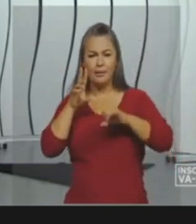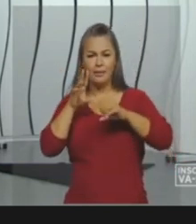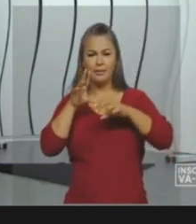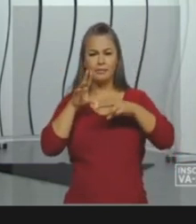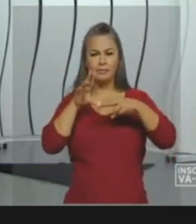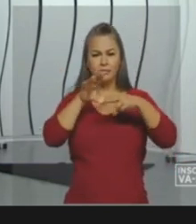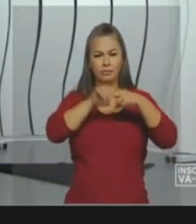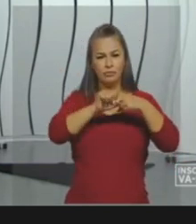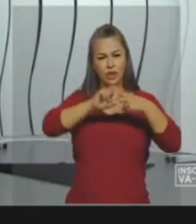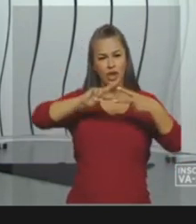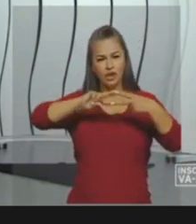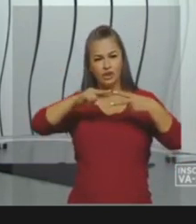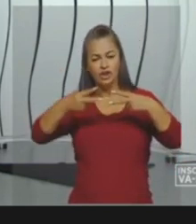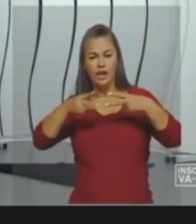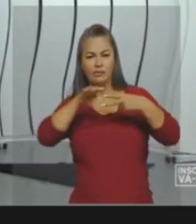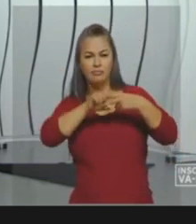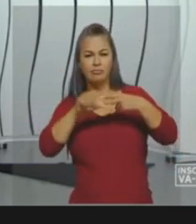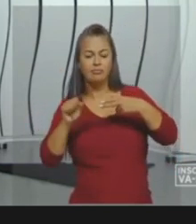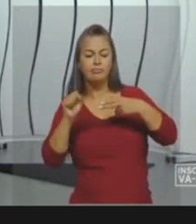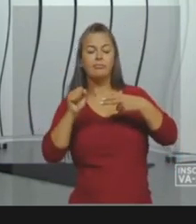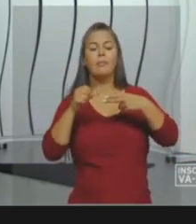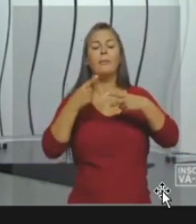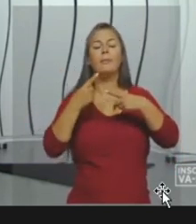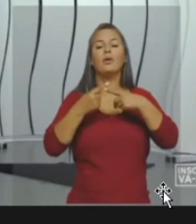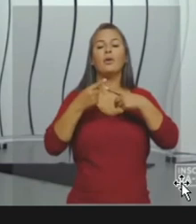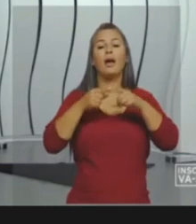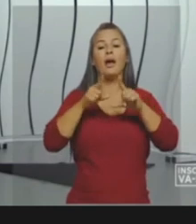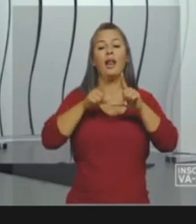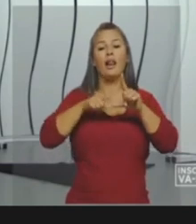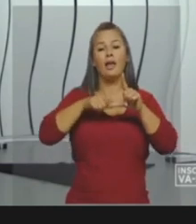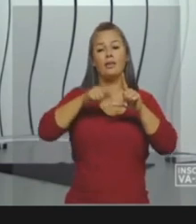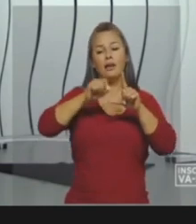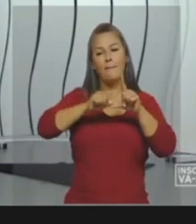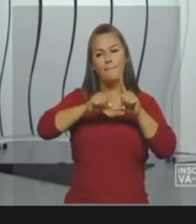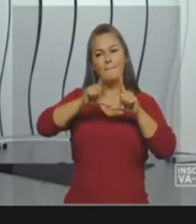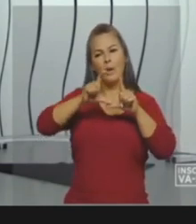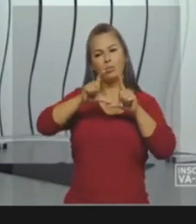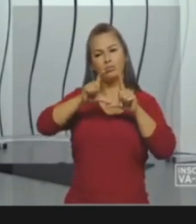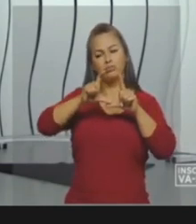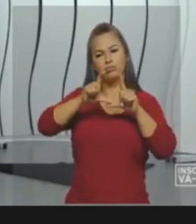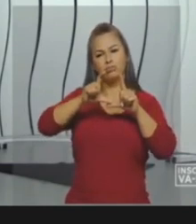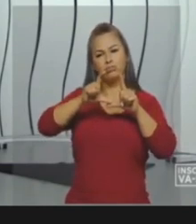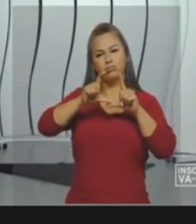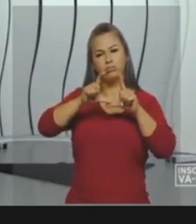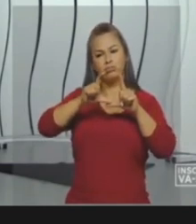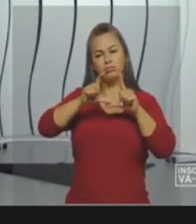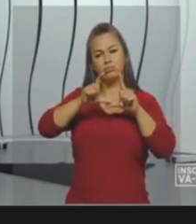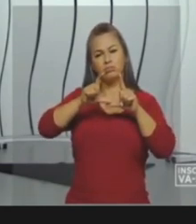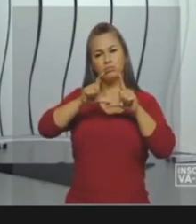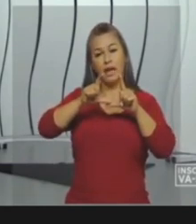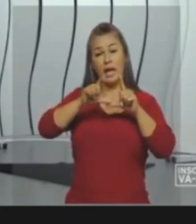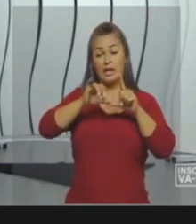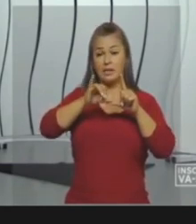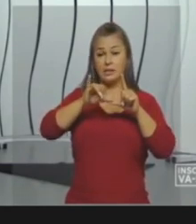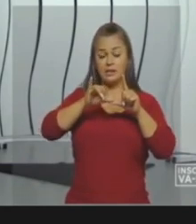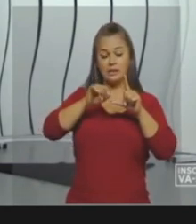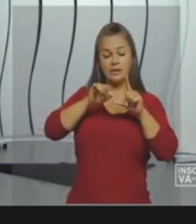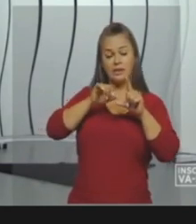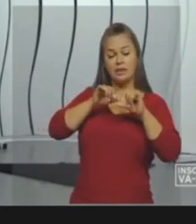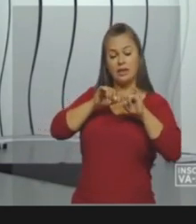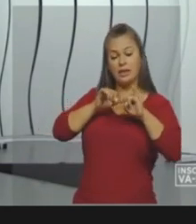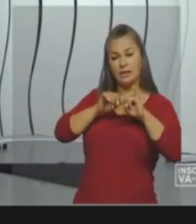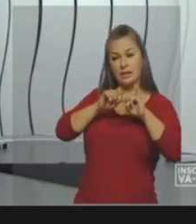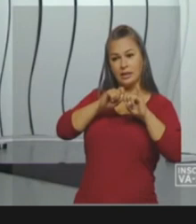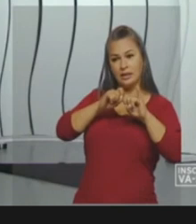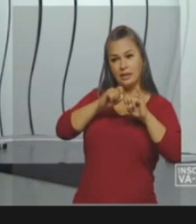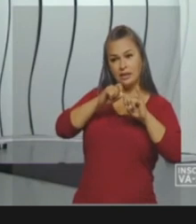são representados por letras maiúsculas, por isso o I maiúsculo. Como o IA domina sobre o Izinho, a